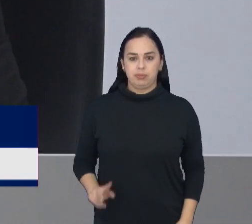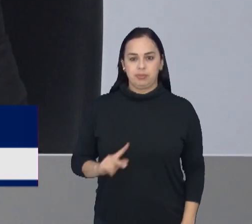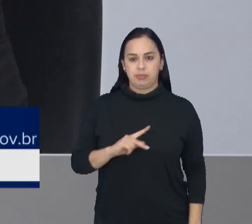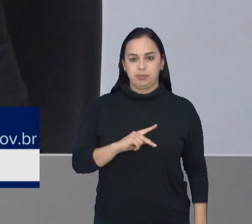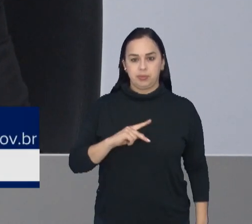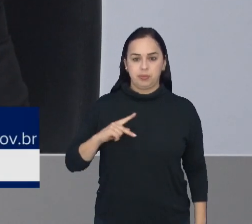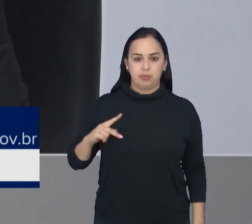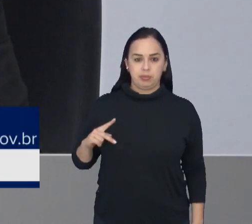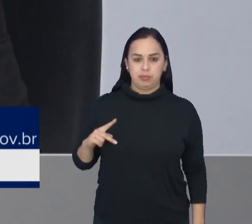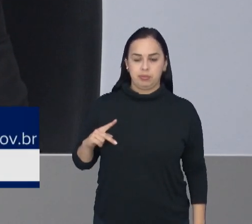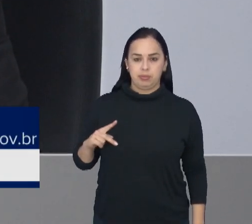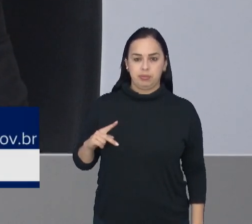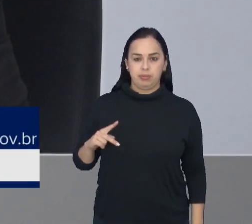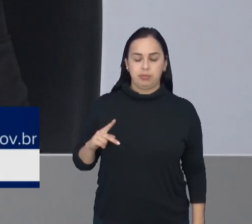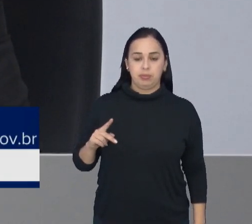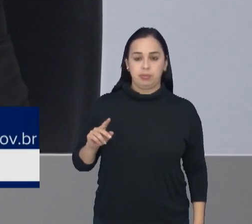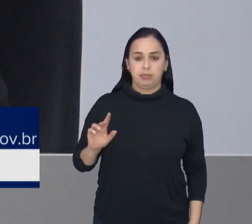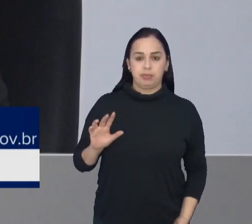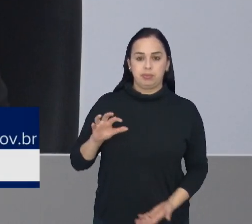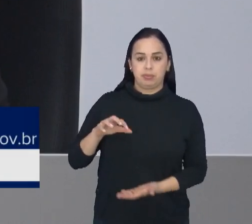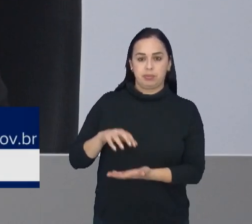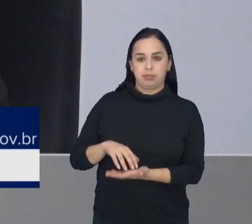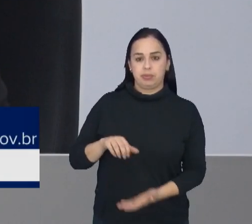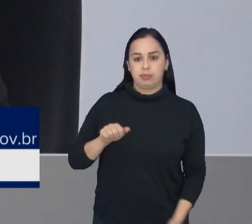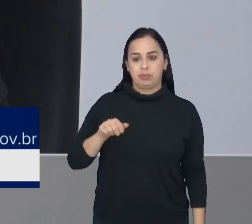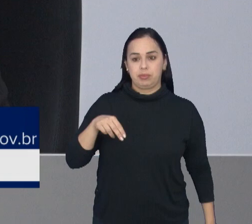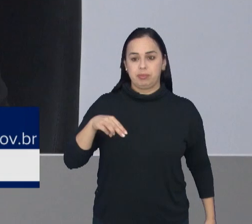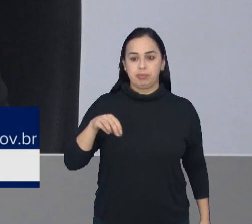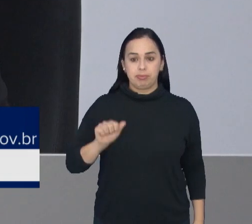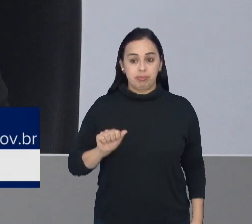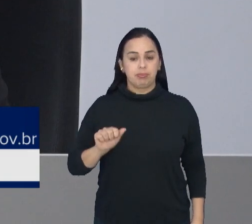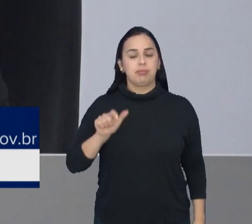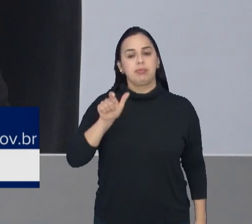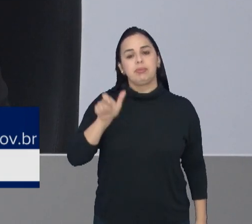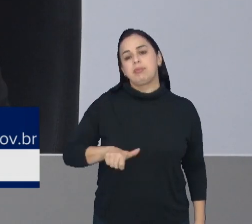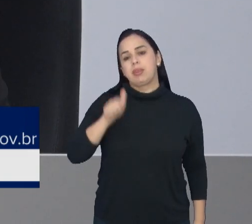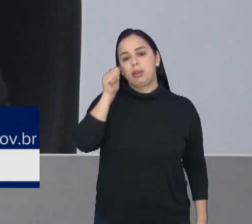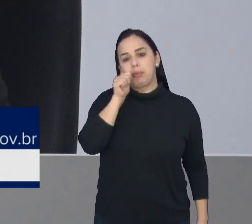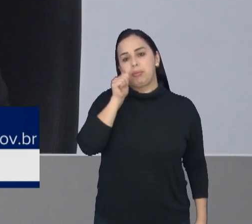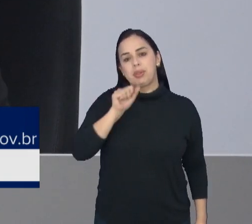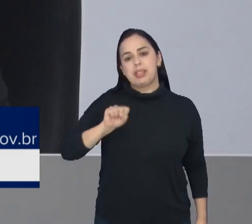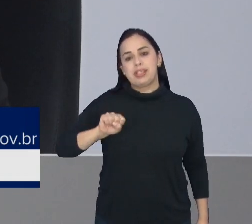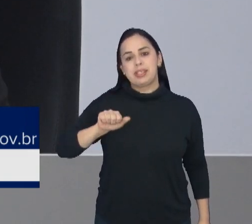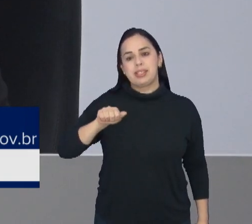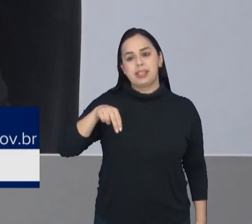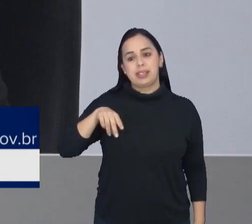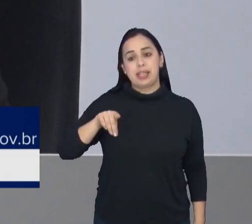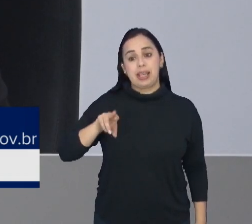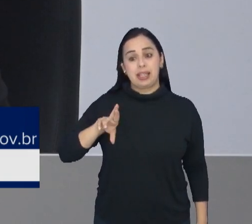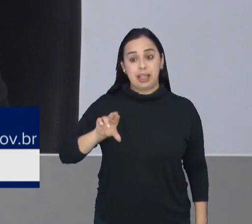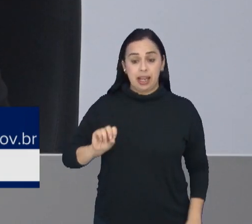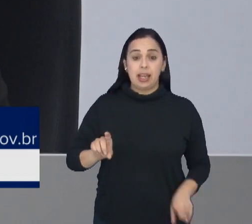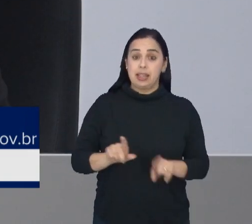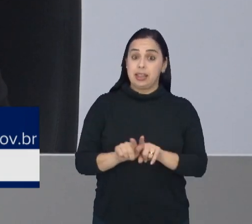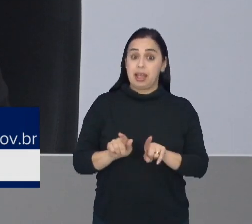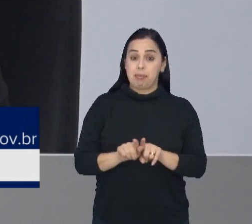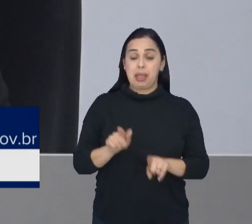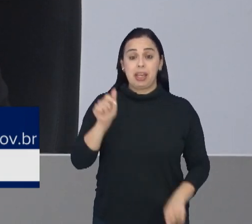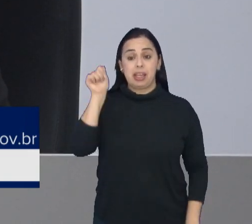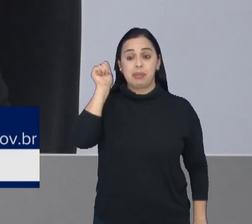presidente da AMA, Sandra Pereira de Carvalho, e os outros voluntários que estão aqui,